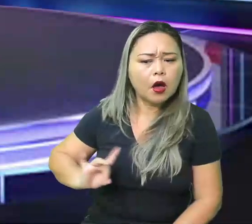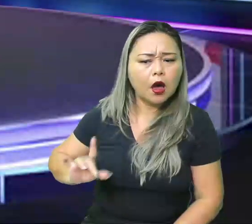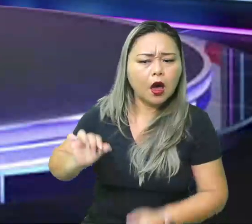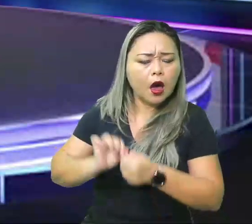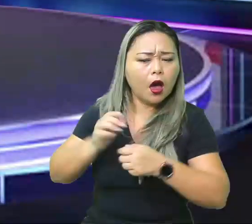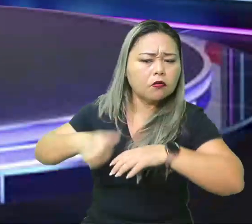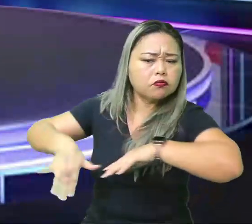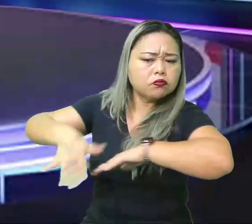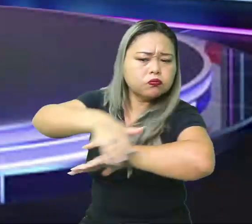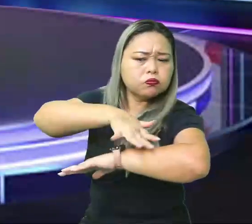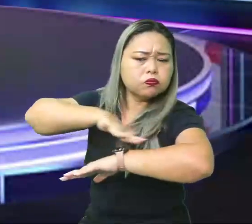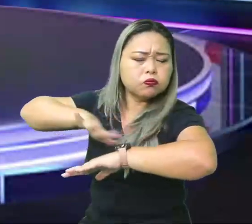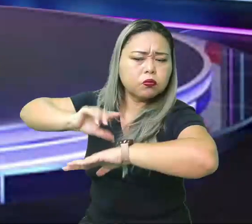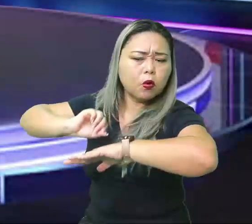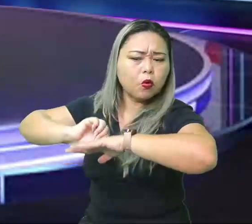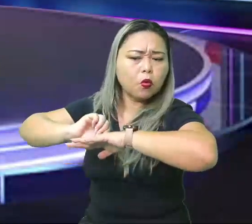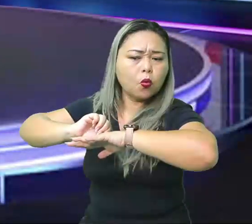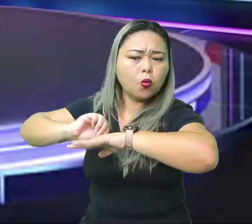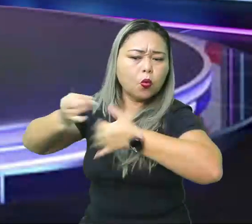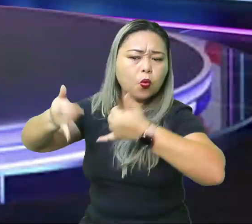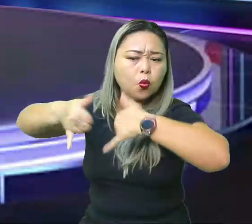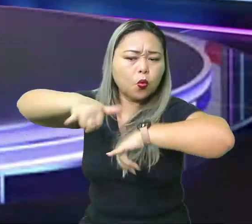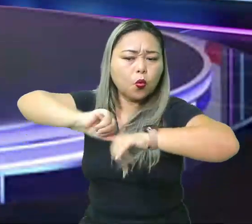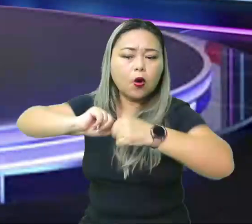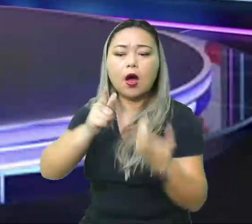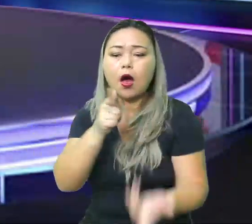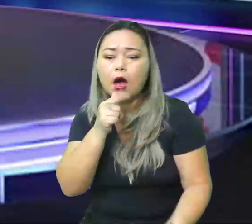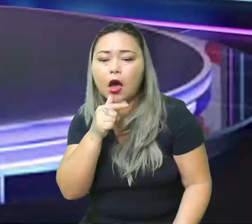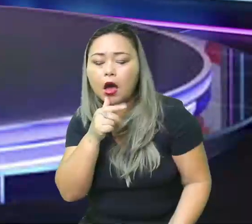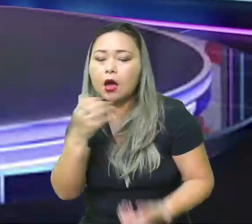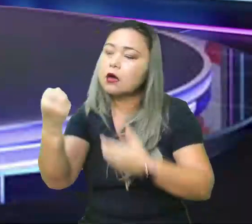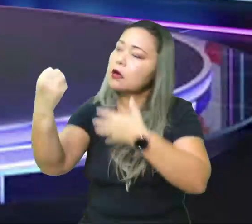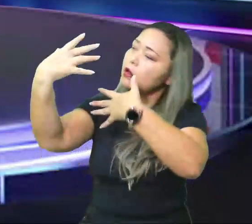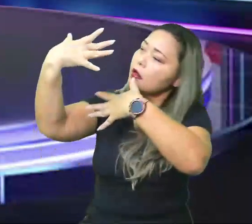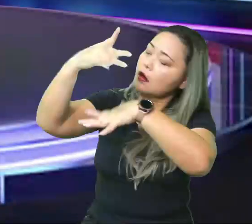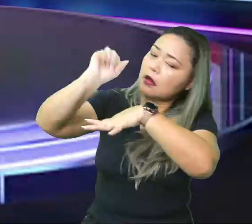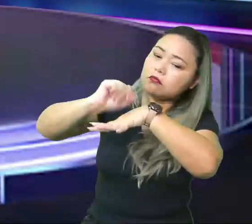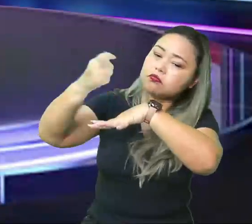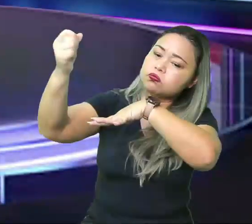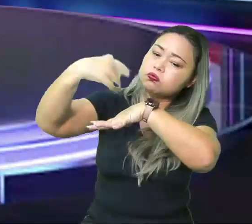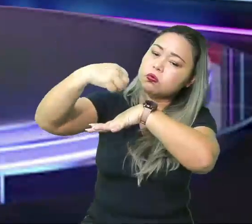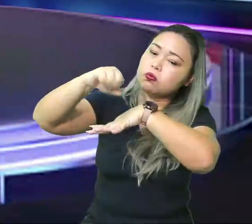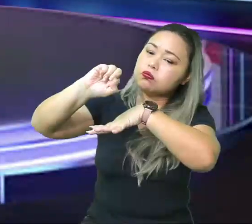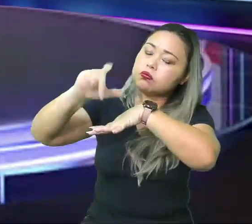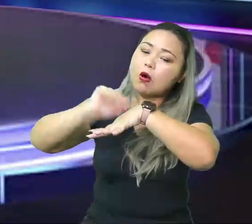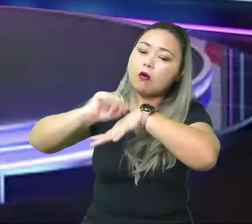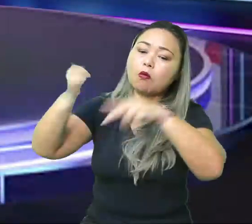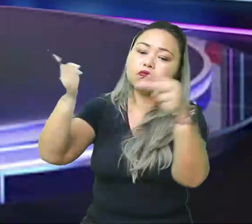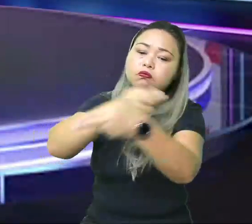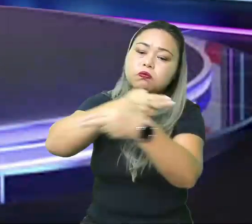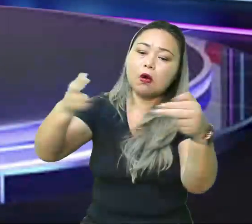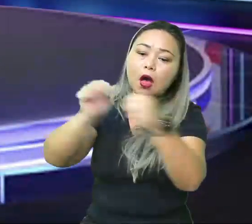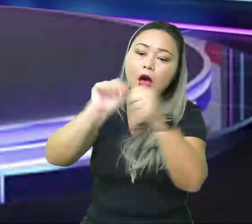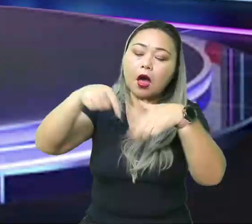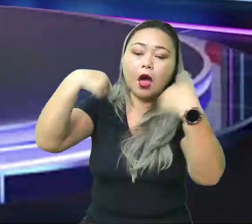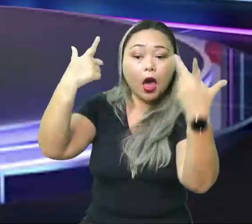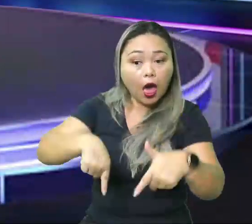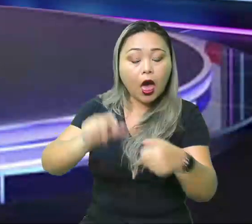fazem parte das estruturas físico-químicas. Então, a água, a luminosidade, a radiação solar, o vento, tudo